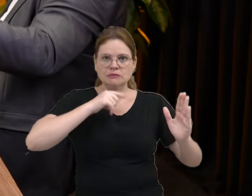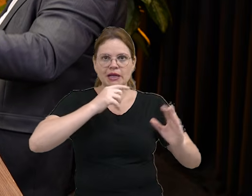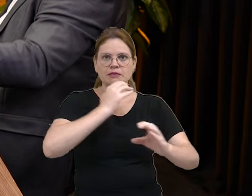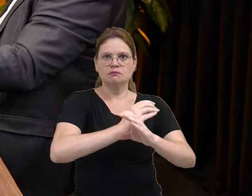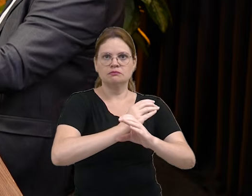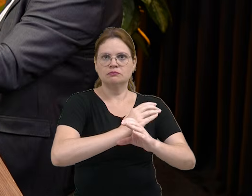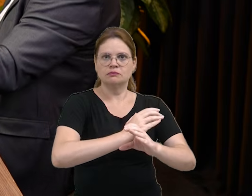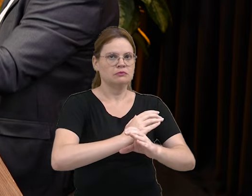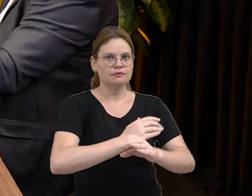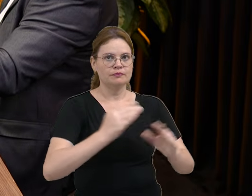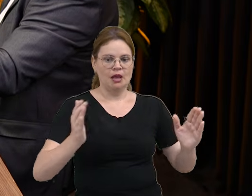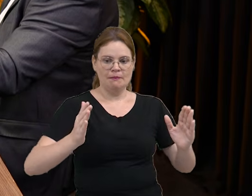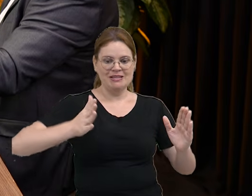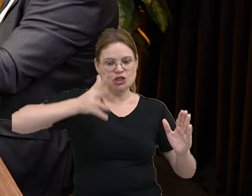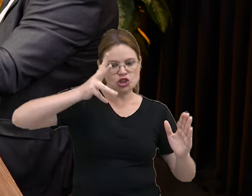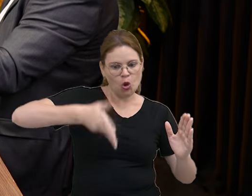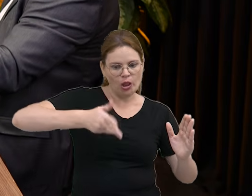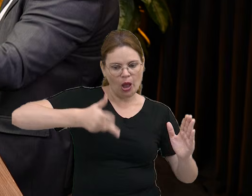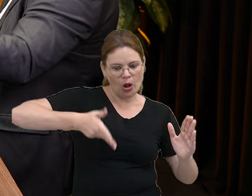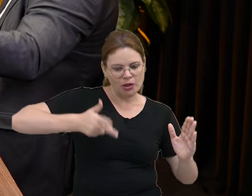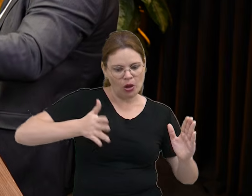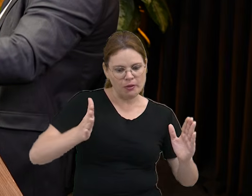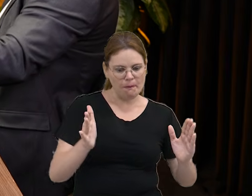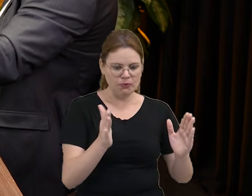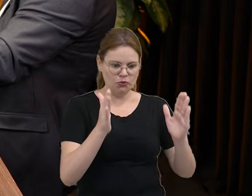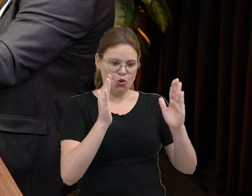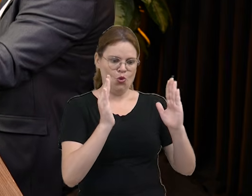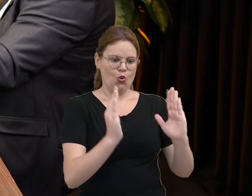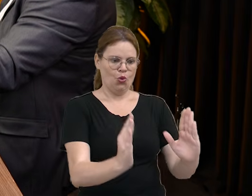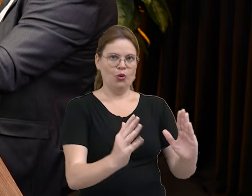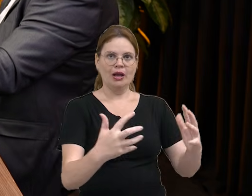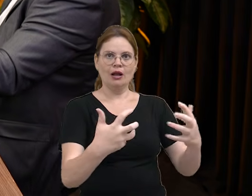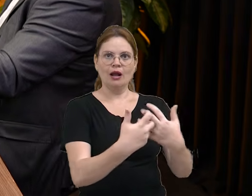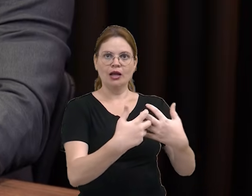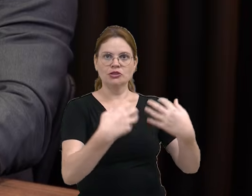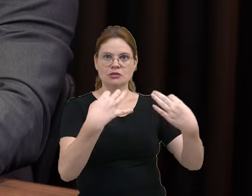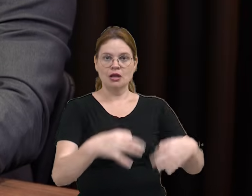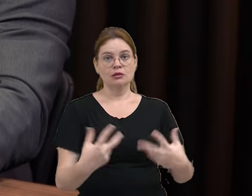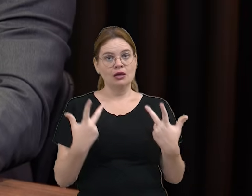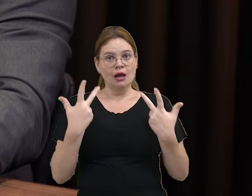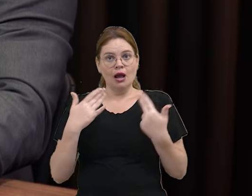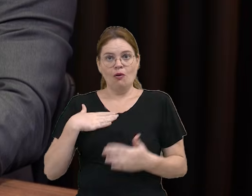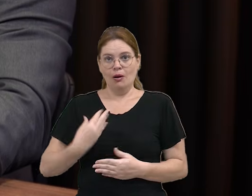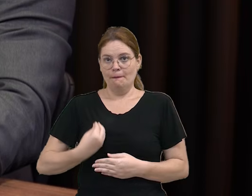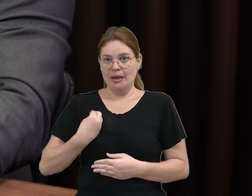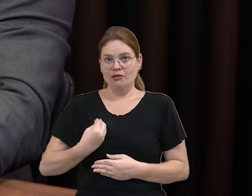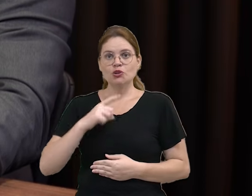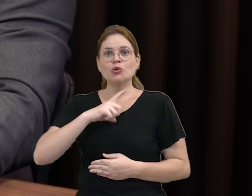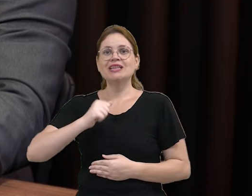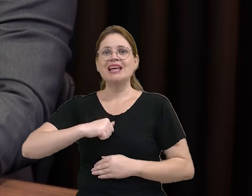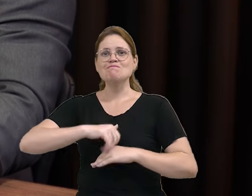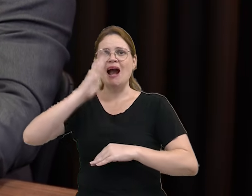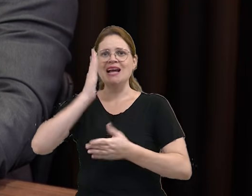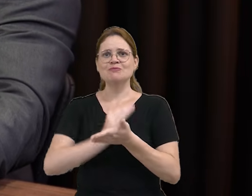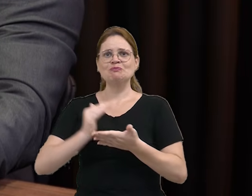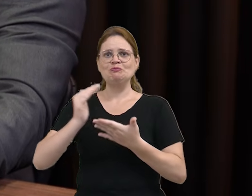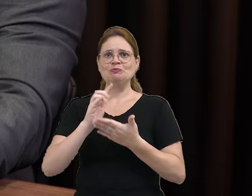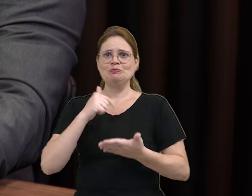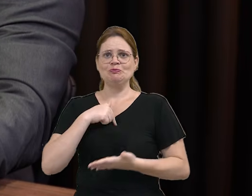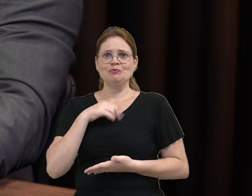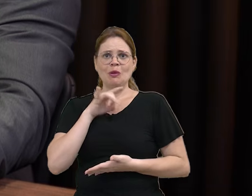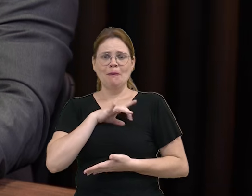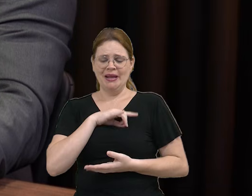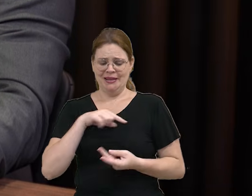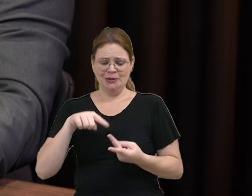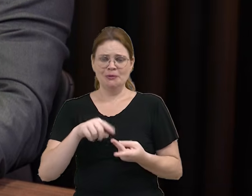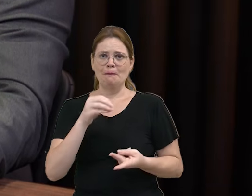e tantas outras coisas. Maus hábitos, vícios. Mas também, além de tirar o